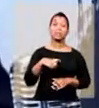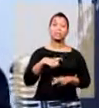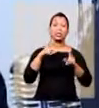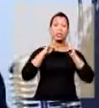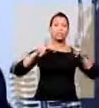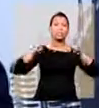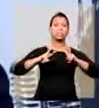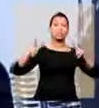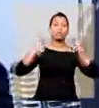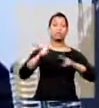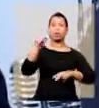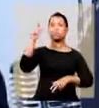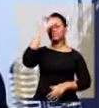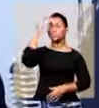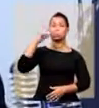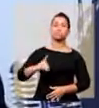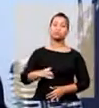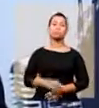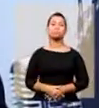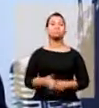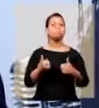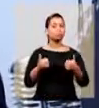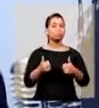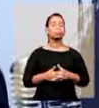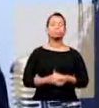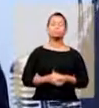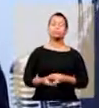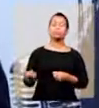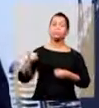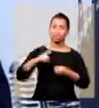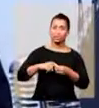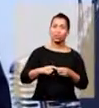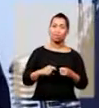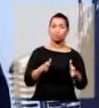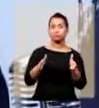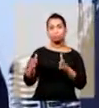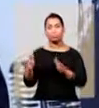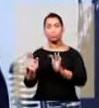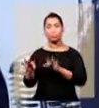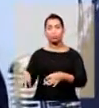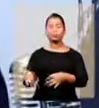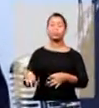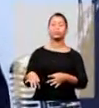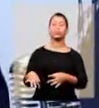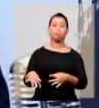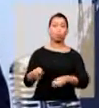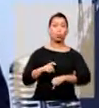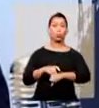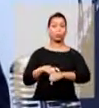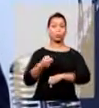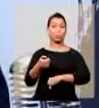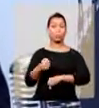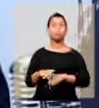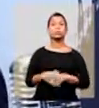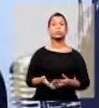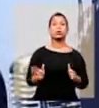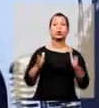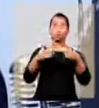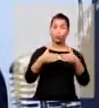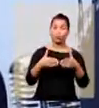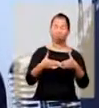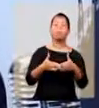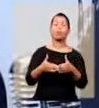está caminhando para o fim aí, infelizmente o tempo é curto. Vamos voltar ao gancho do nosso programa aqui, que foi a prova do Enem. Queria saber